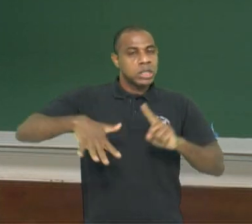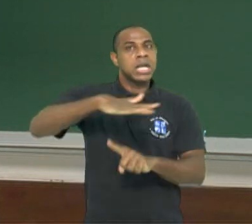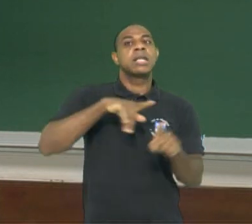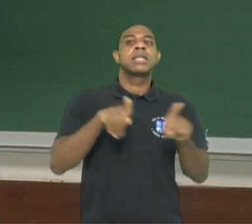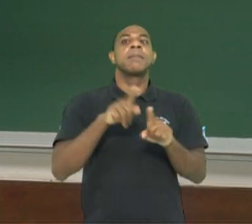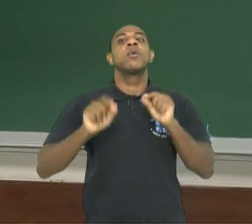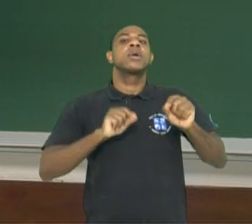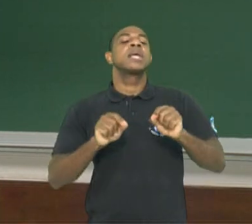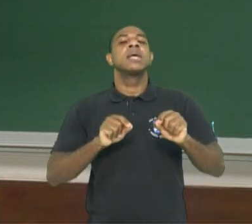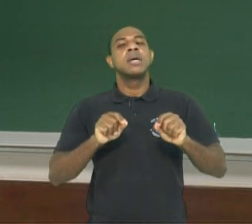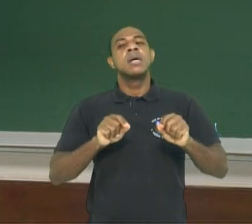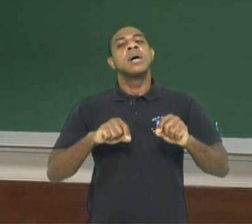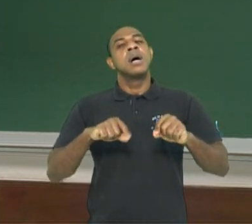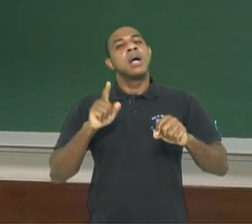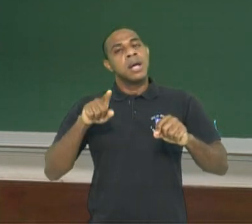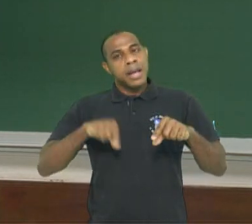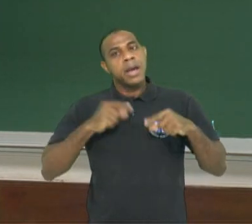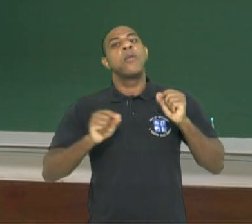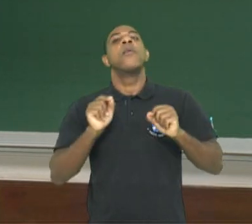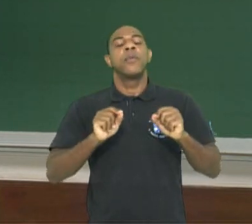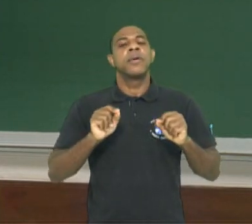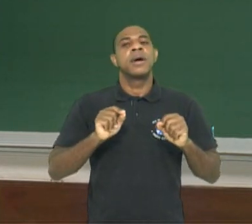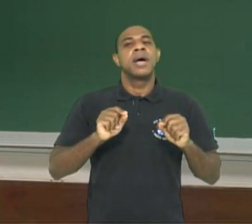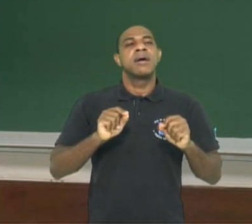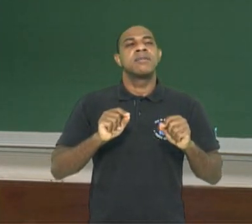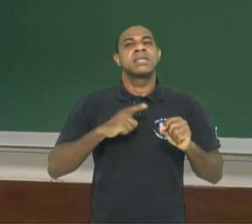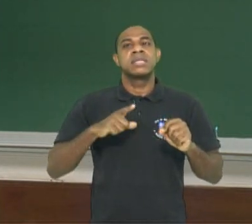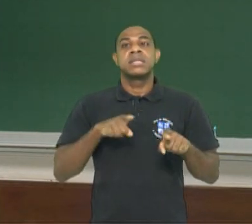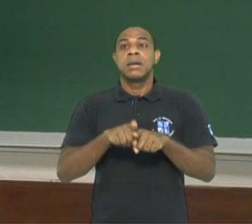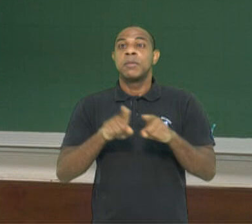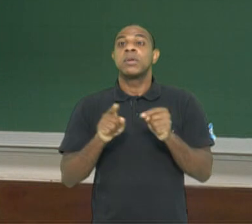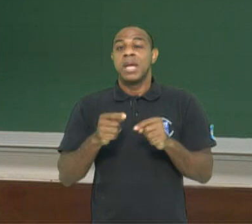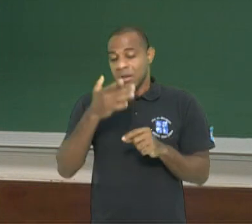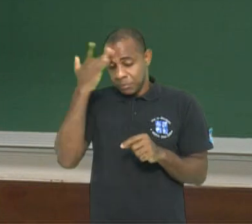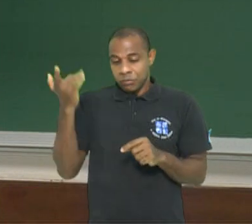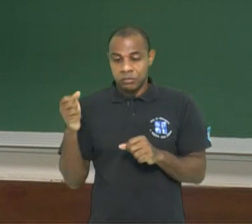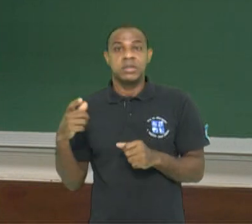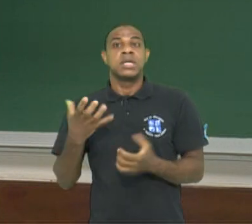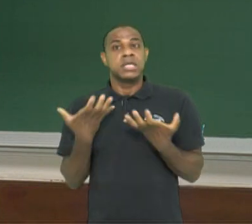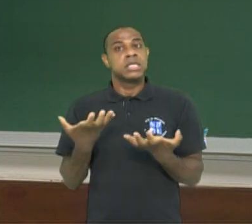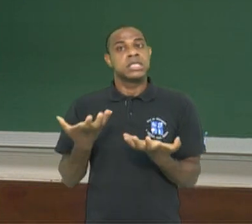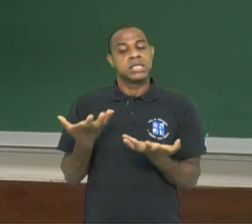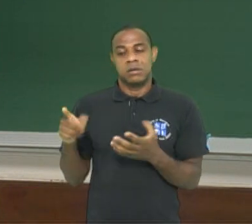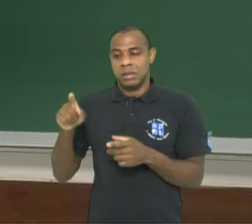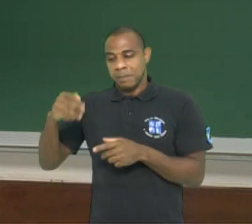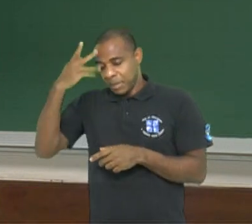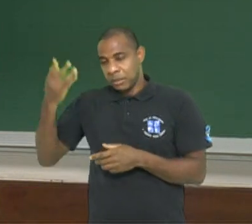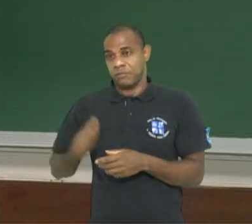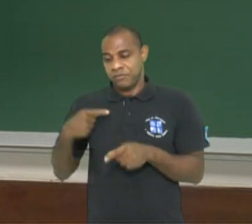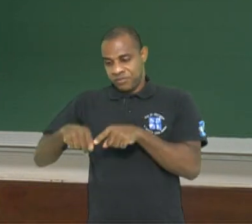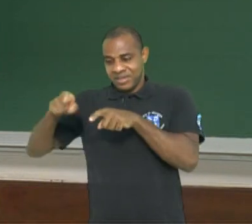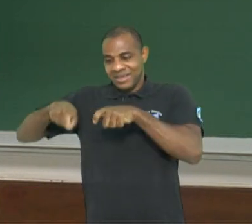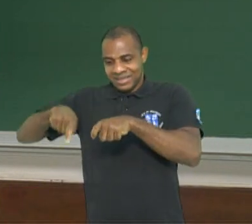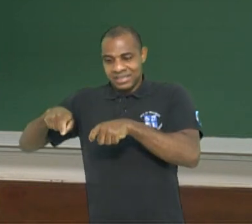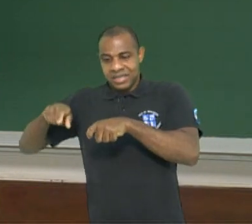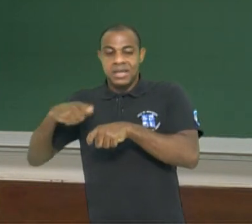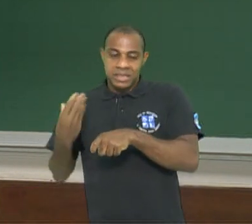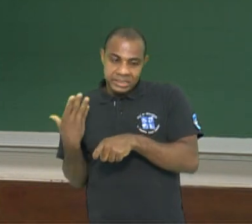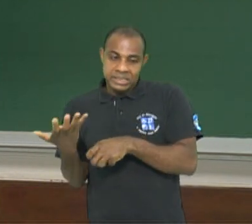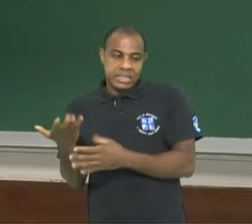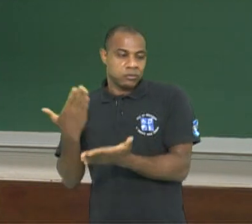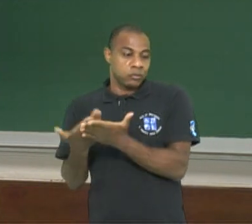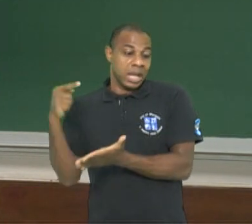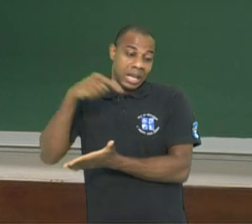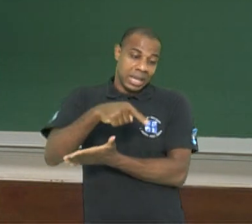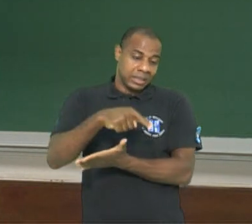também foram uma das coisas que chamaram a atenção de quem vivia no campo, para passar a viver no